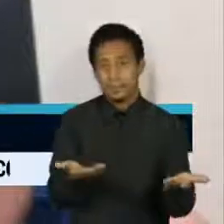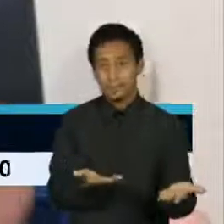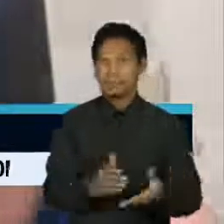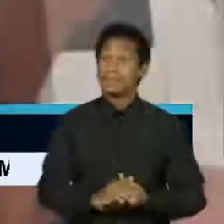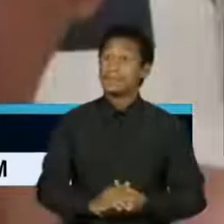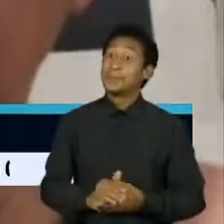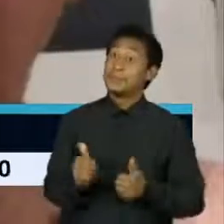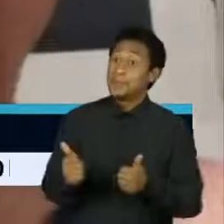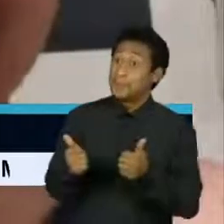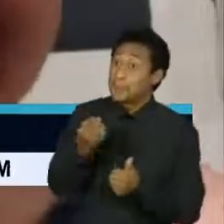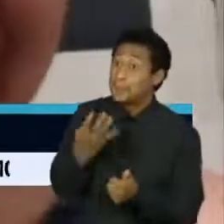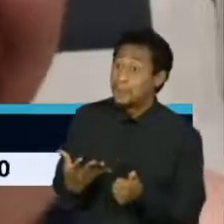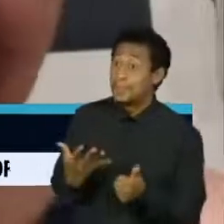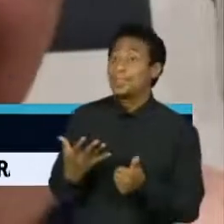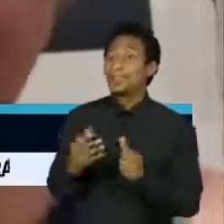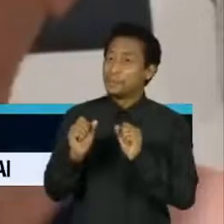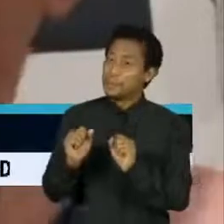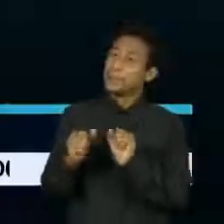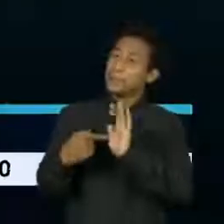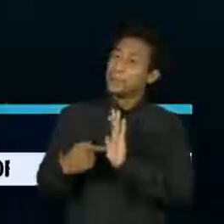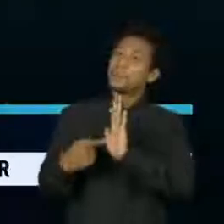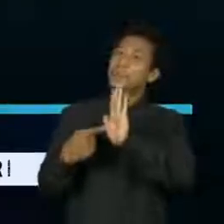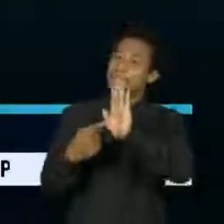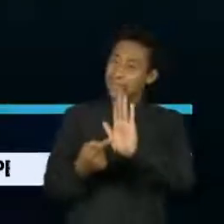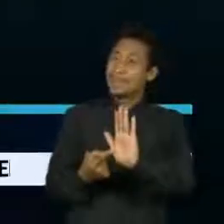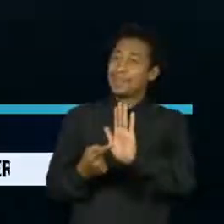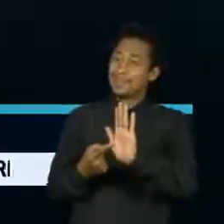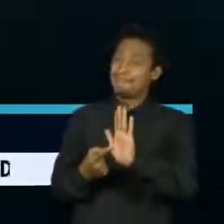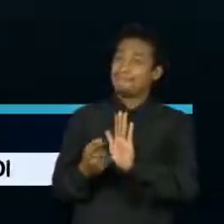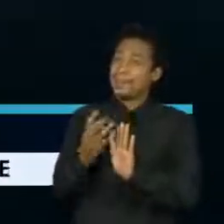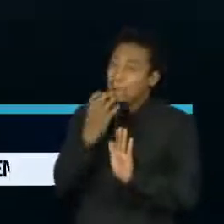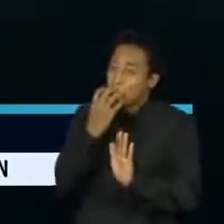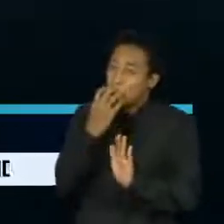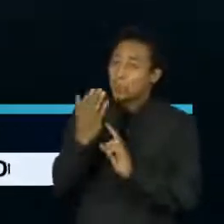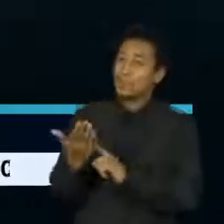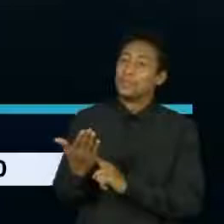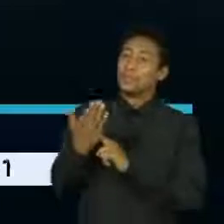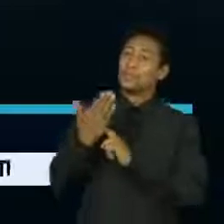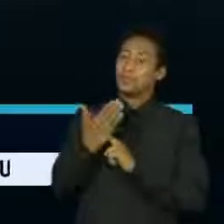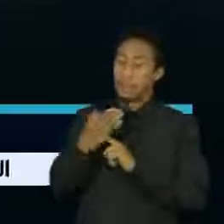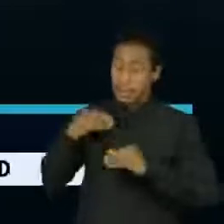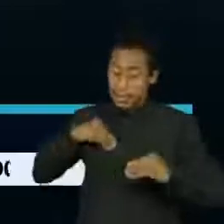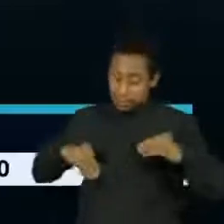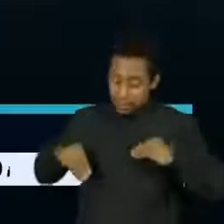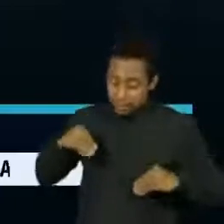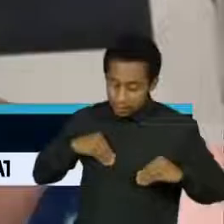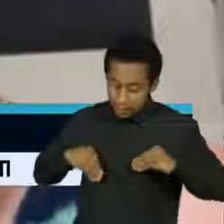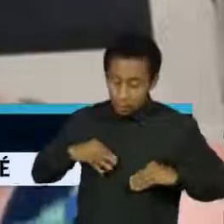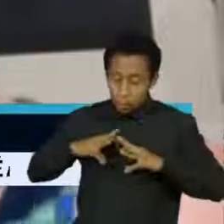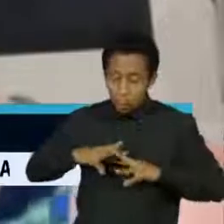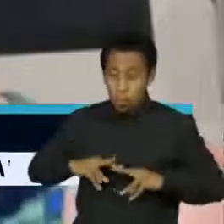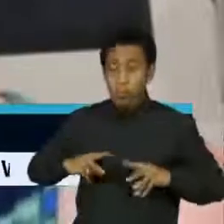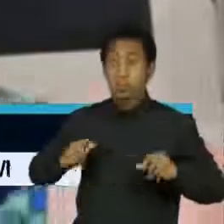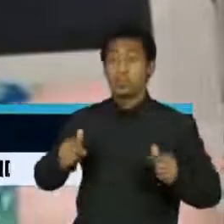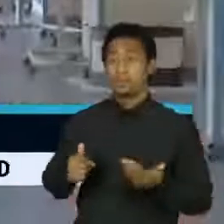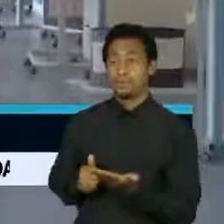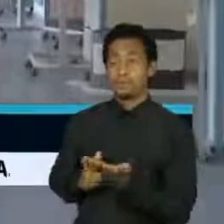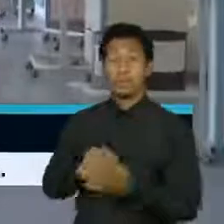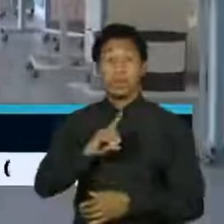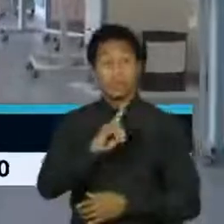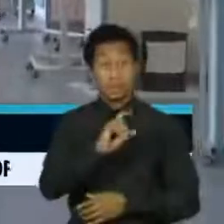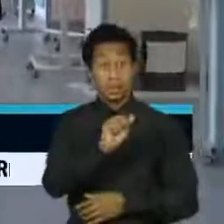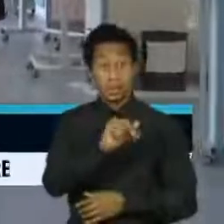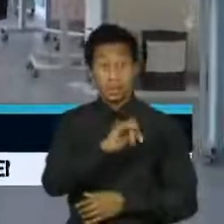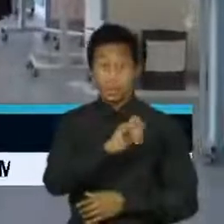bem? Podia mostrar que uma das coisas que me ajudou na depressão foi você. Daniela é enfermeira obstetra